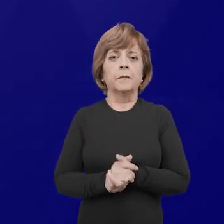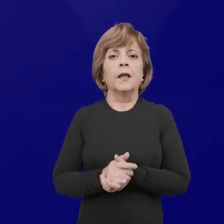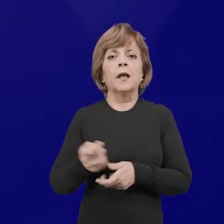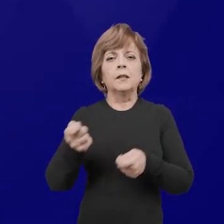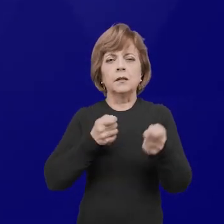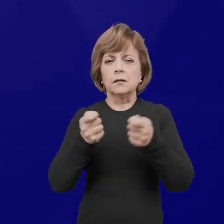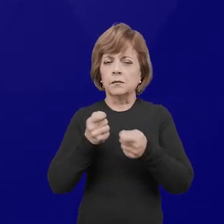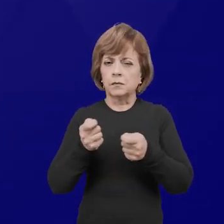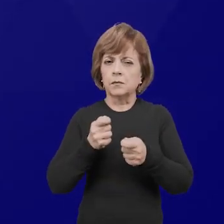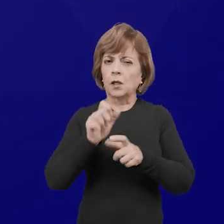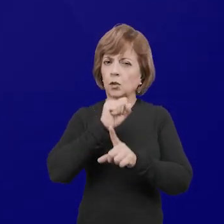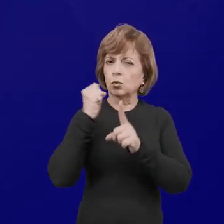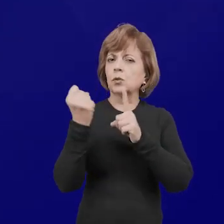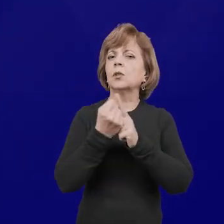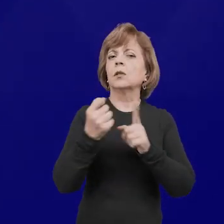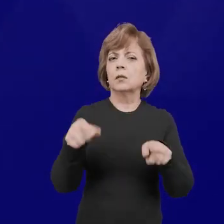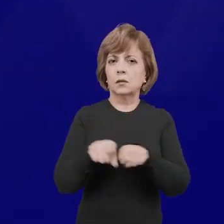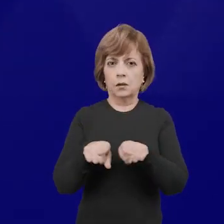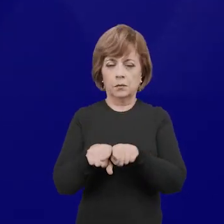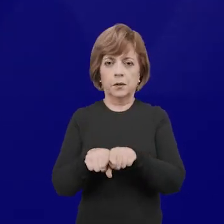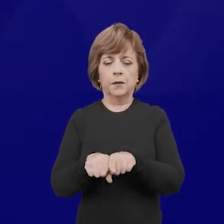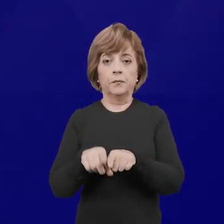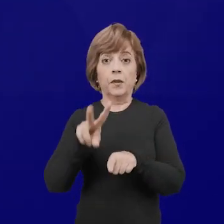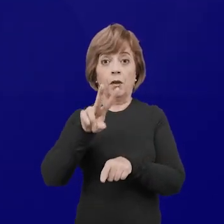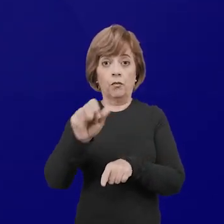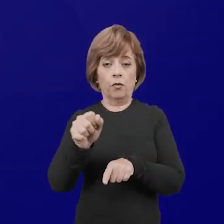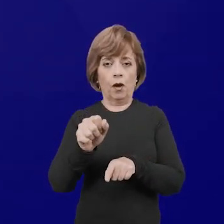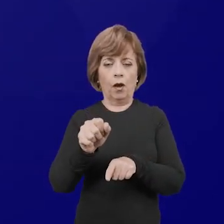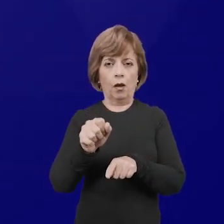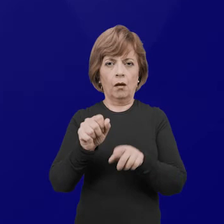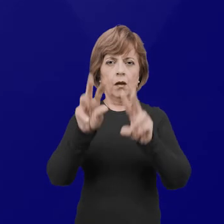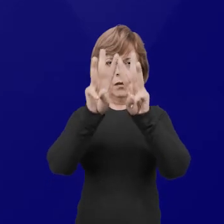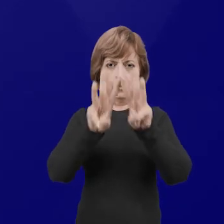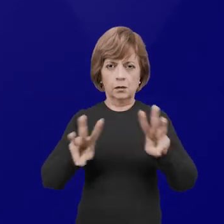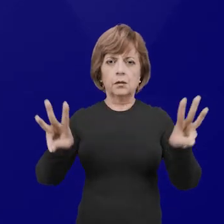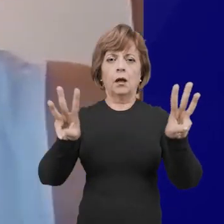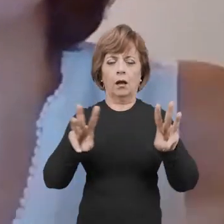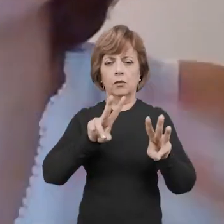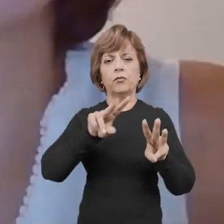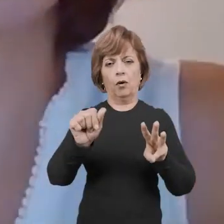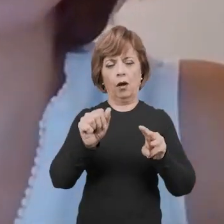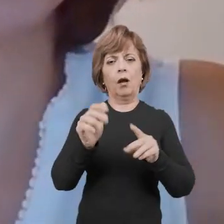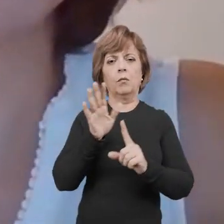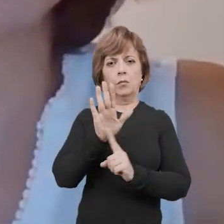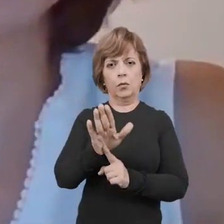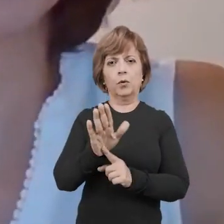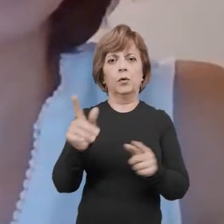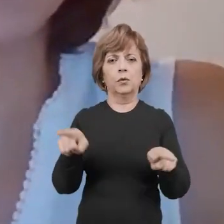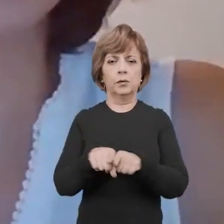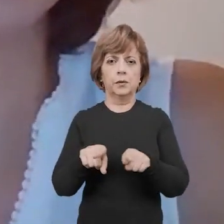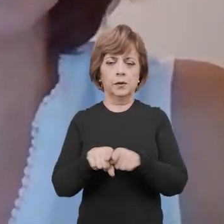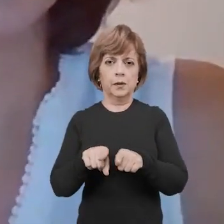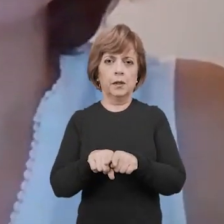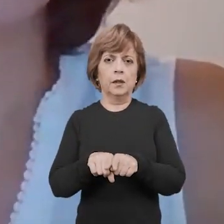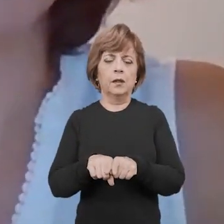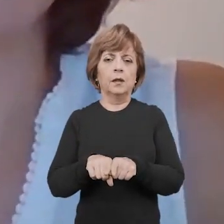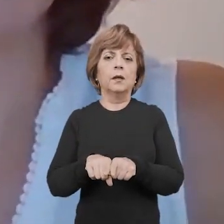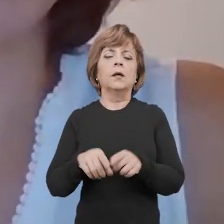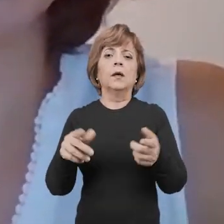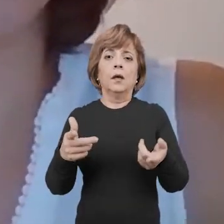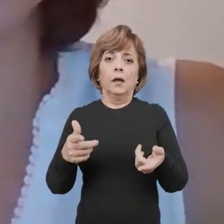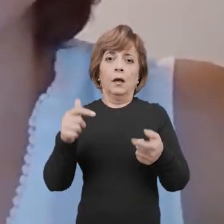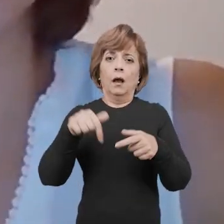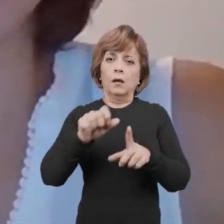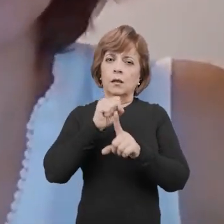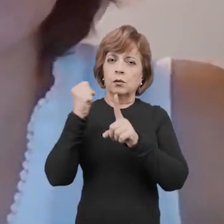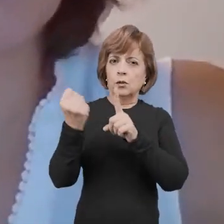para a sociedade. Então, isso vai estar disponível tanto no site, o que será disponível para a sociedade, vai estar disponível no site